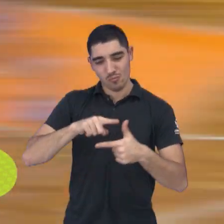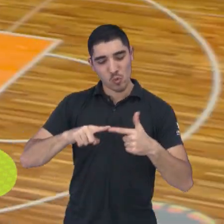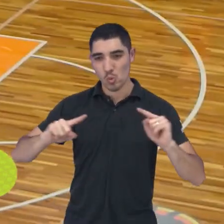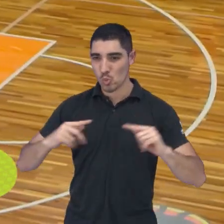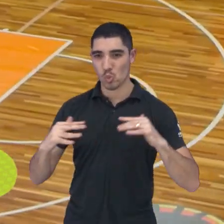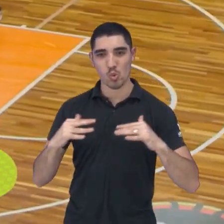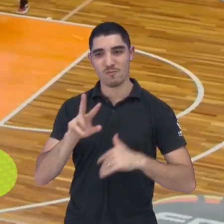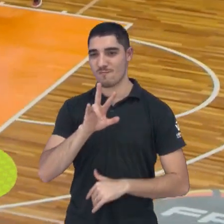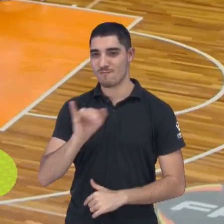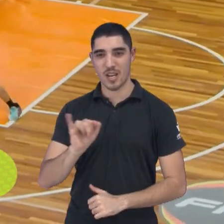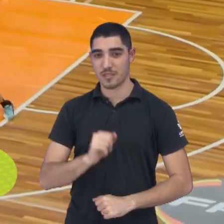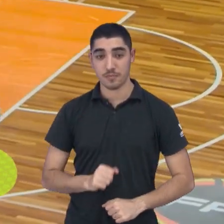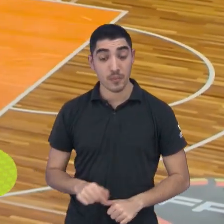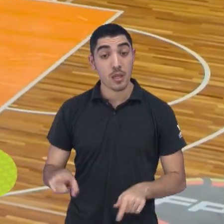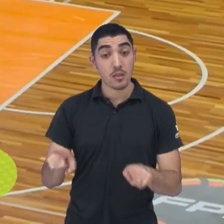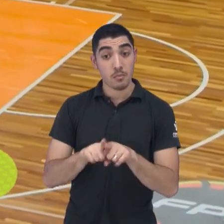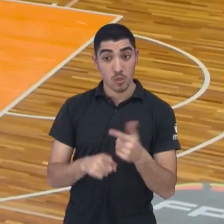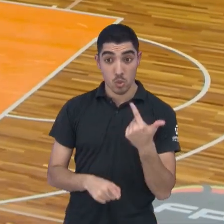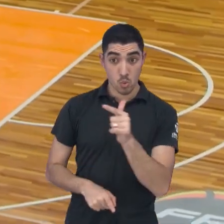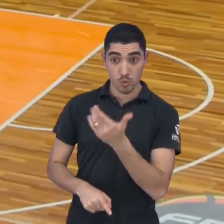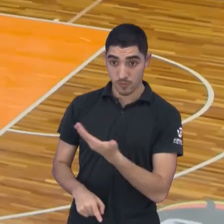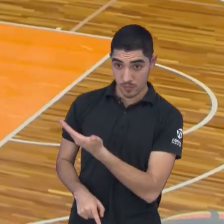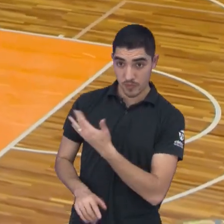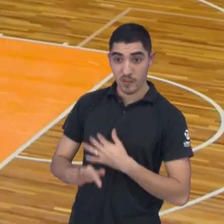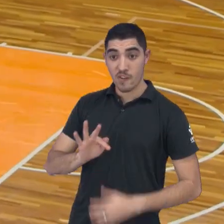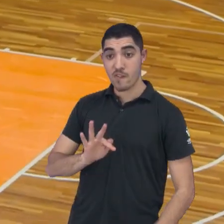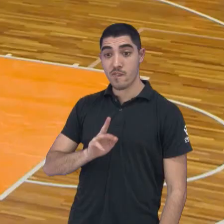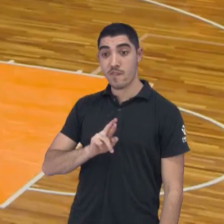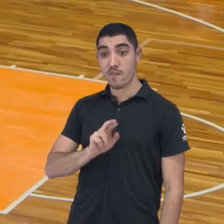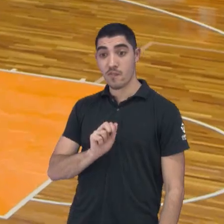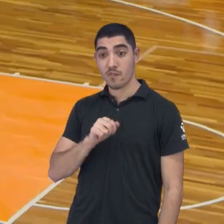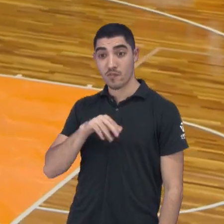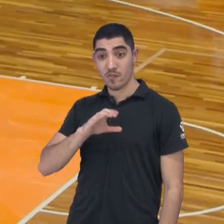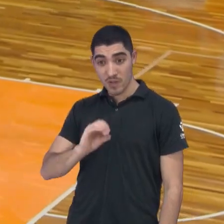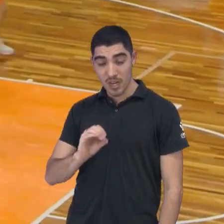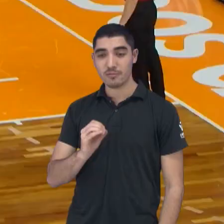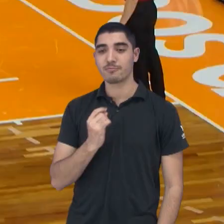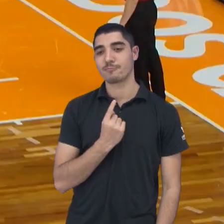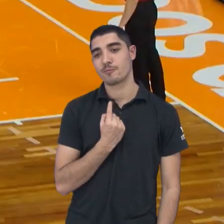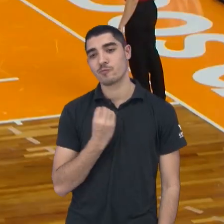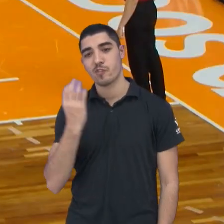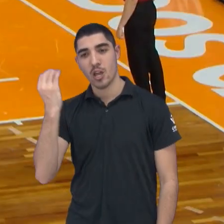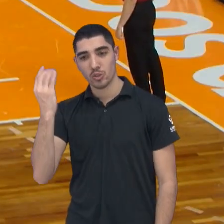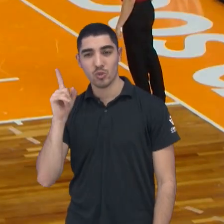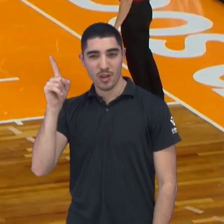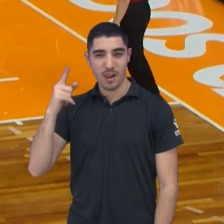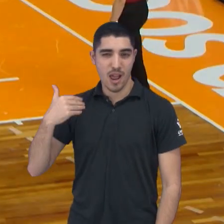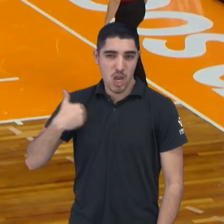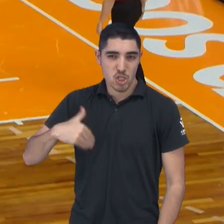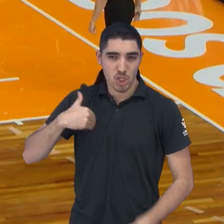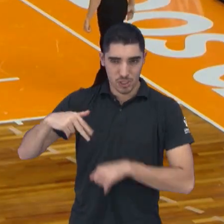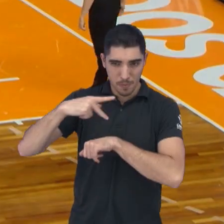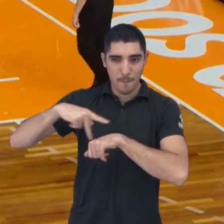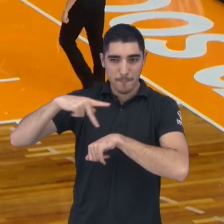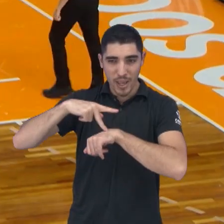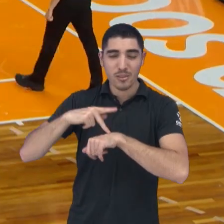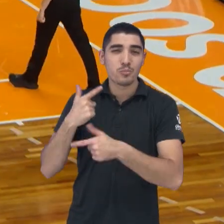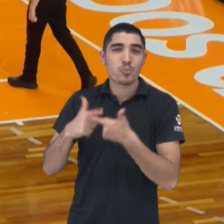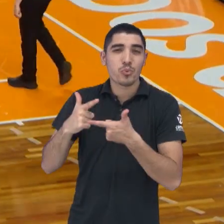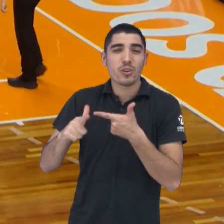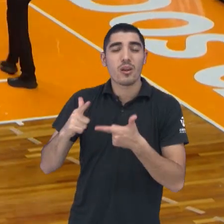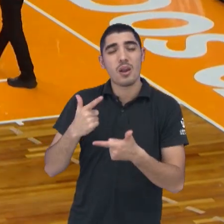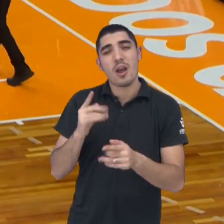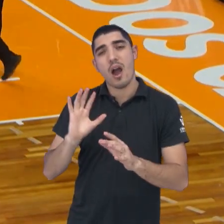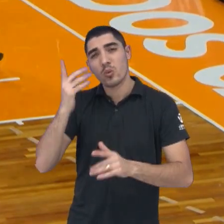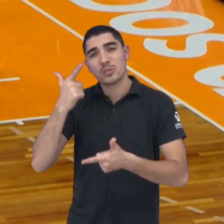partida. O argentino Franco Vieta viajou à Argentina para resolver problemas particulares. Nem treinou